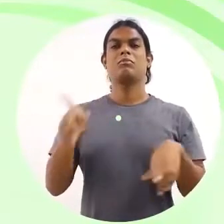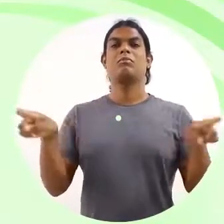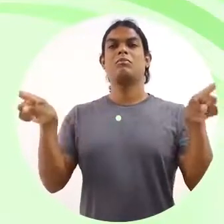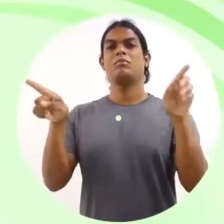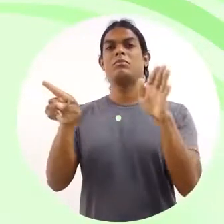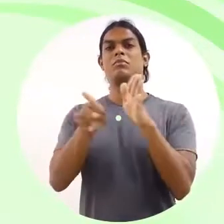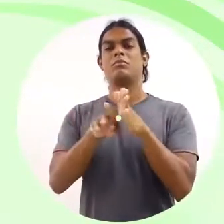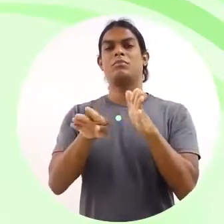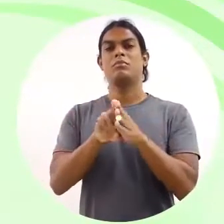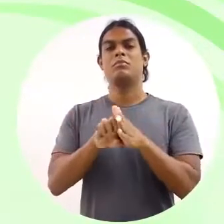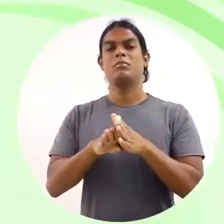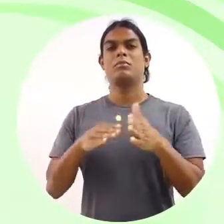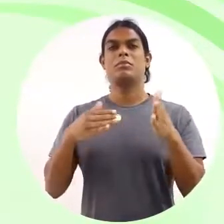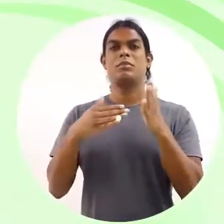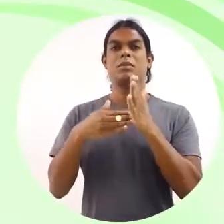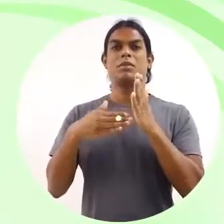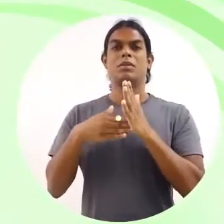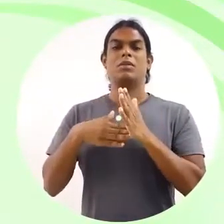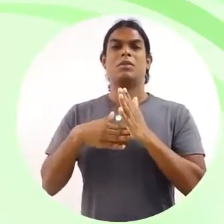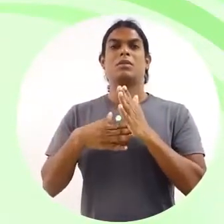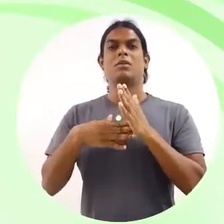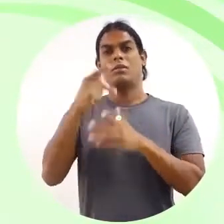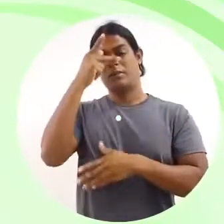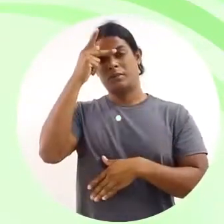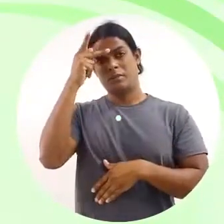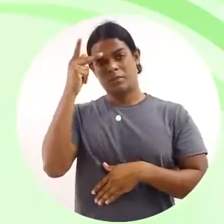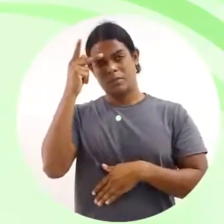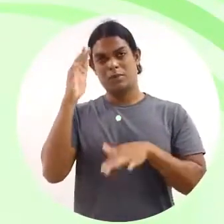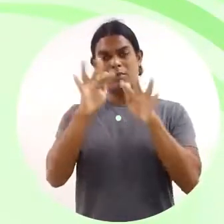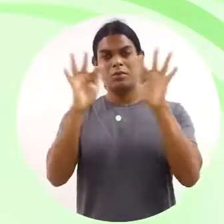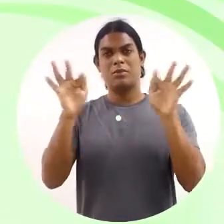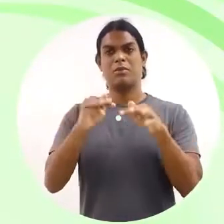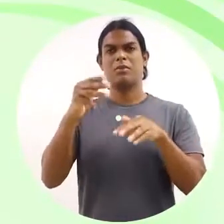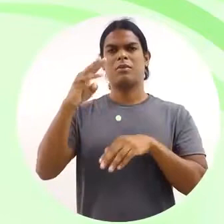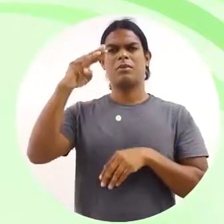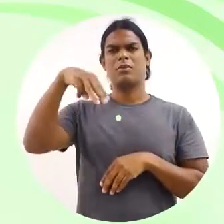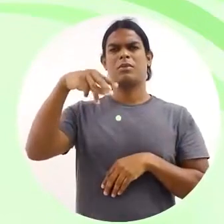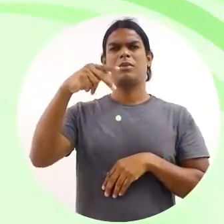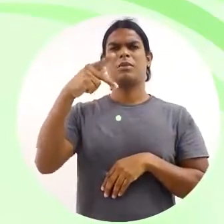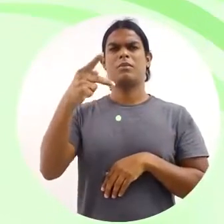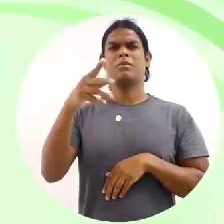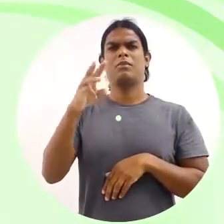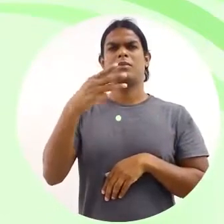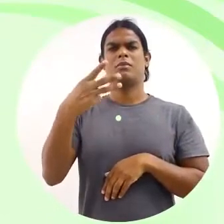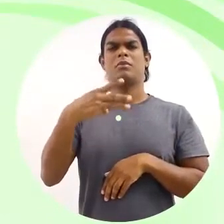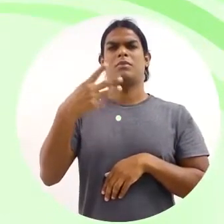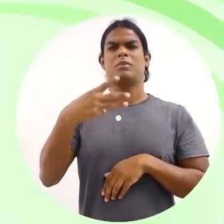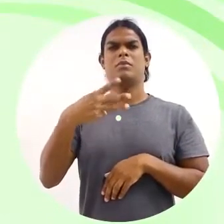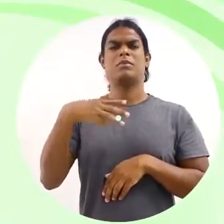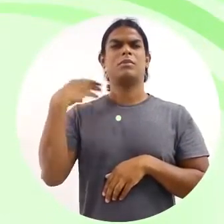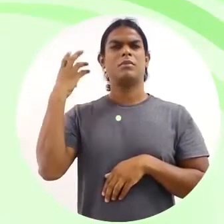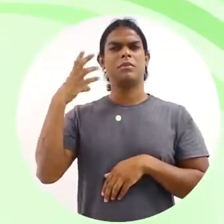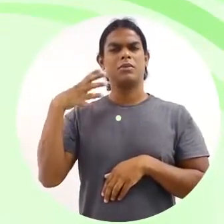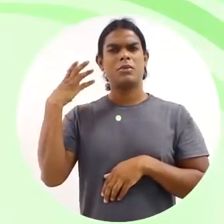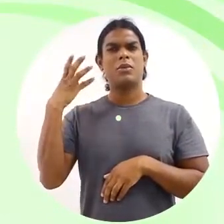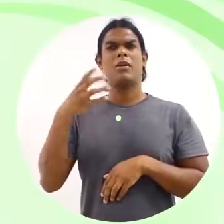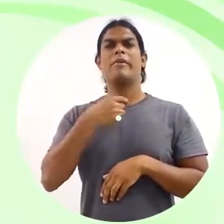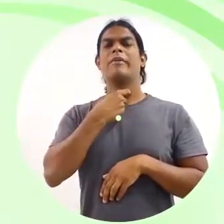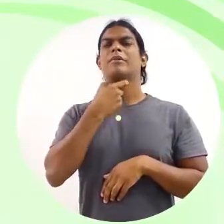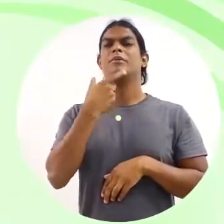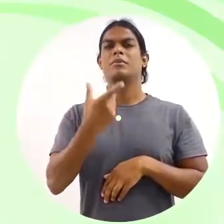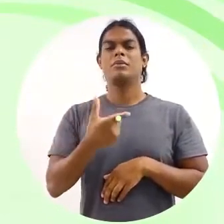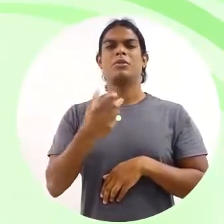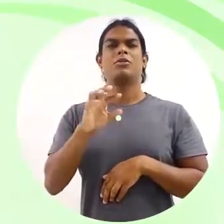para compartilhamento. Então, vídeo, que é o caso do vodcast ou videocast, áudio, que é o caso do podcast. Então, todas